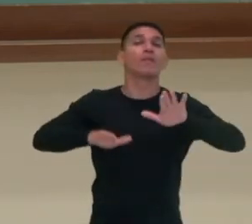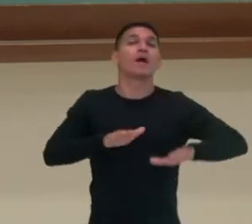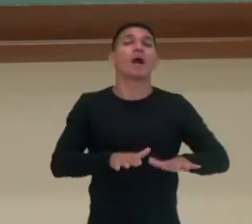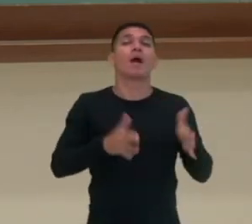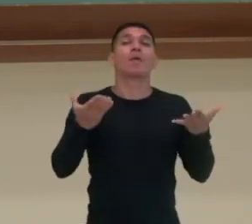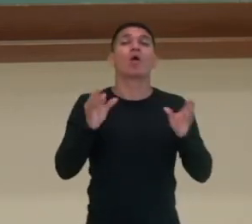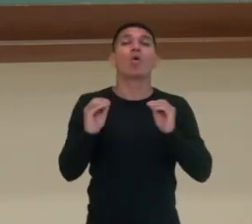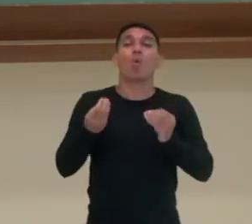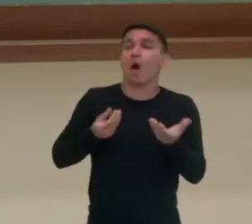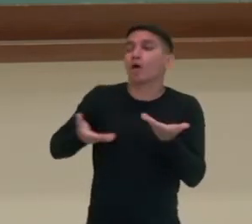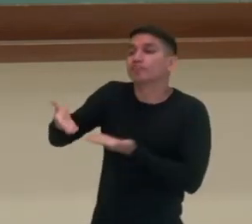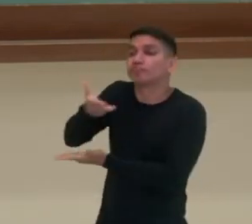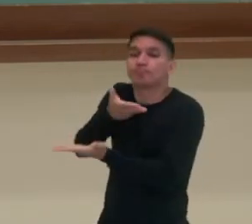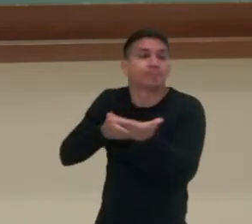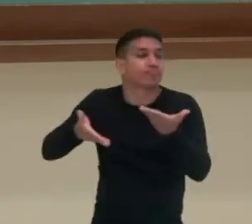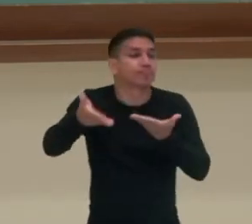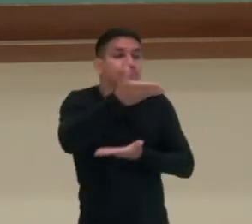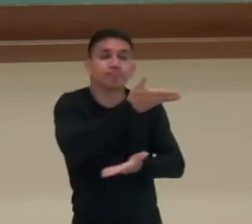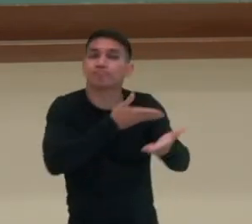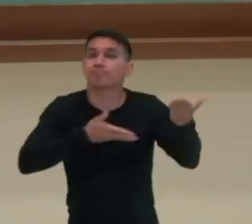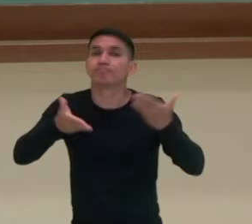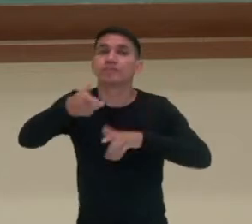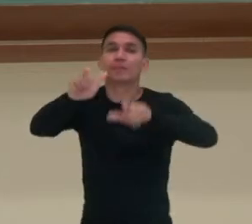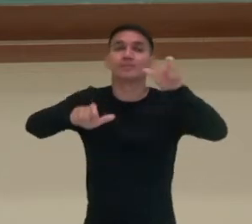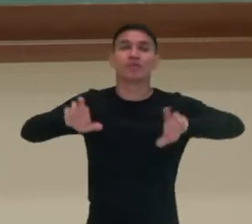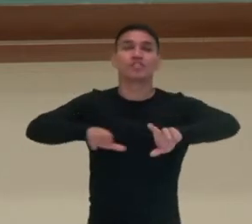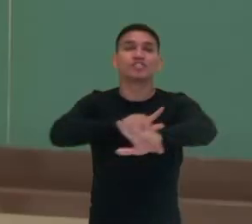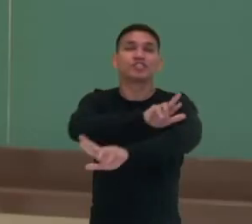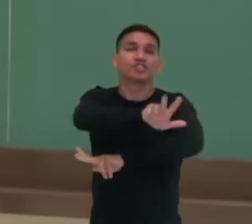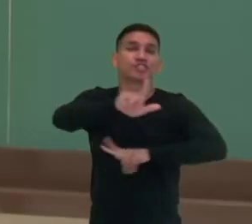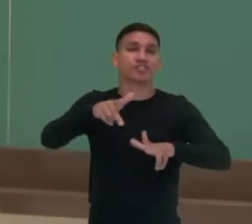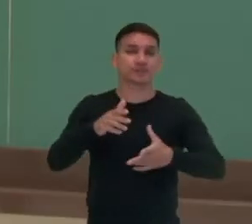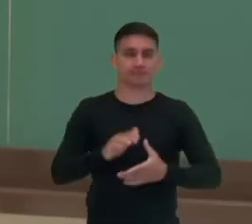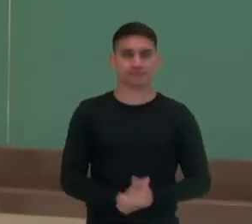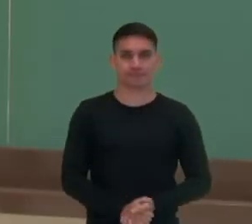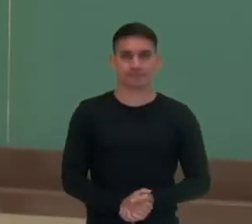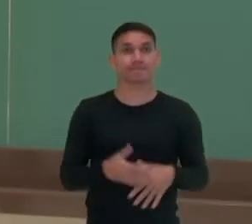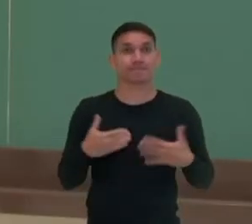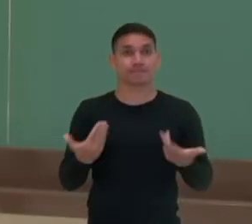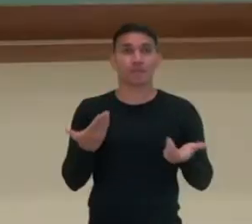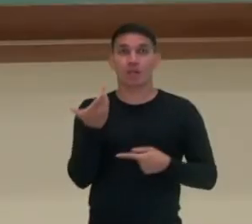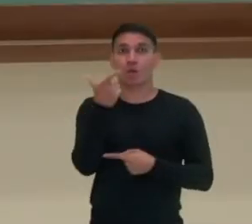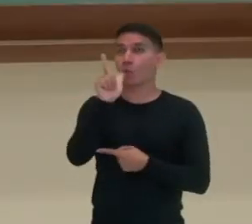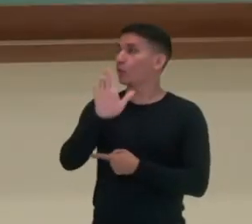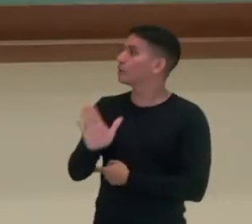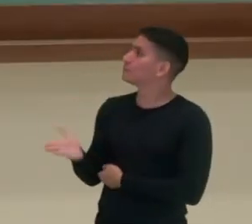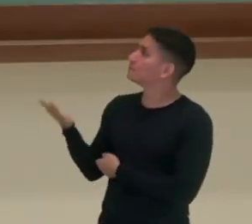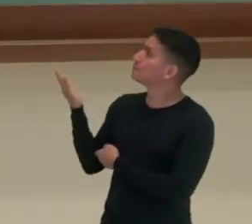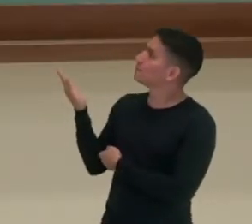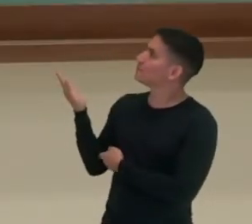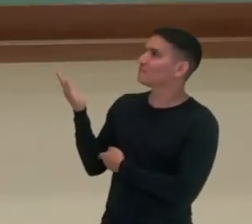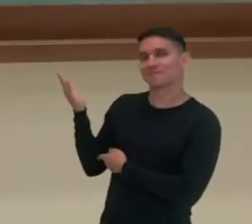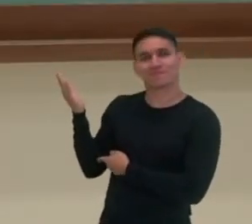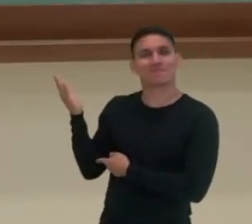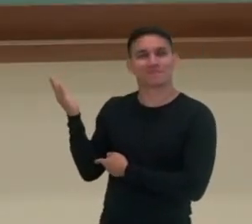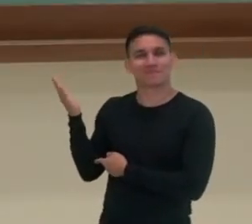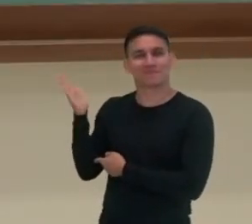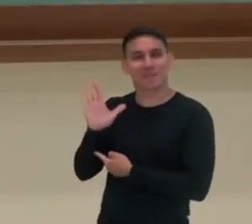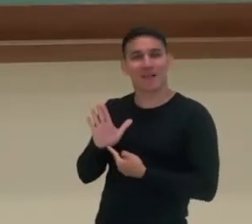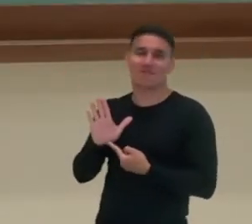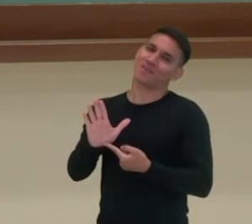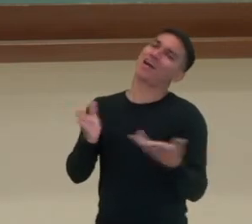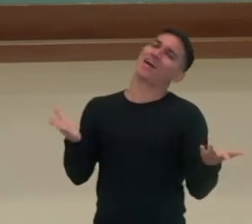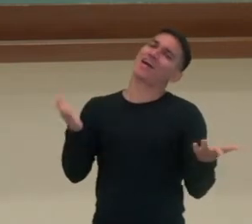a convivência com pessoas diferentes. E aqui eu trouxe uma outra festa, e esta